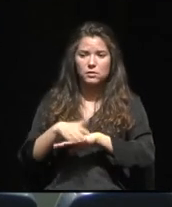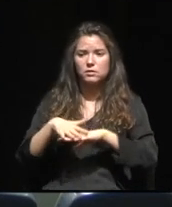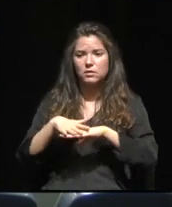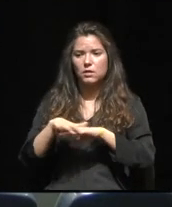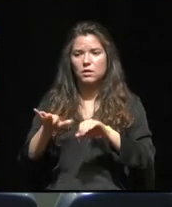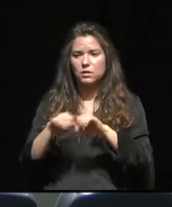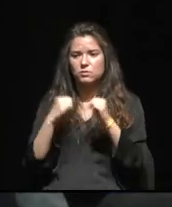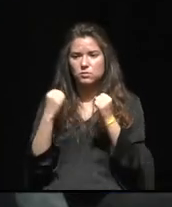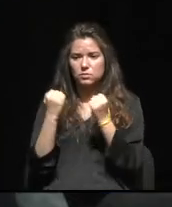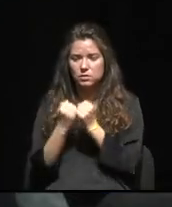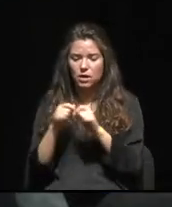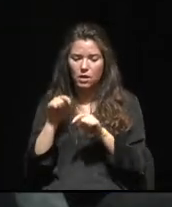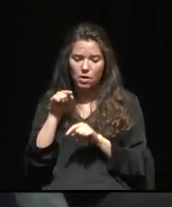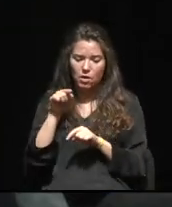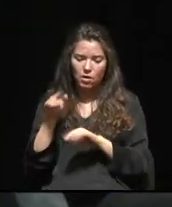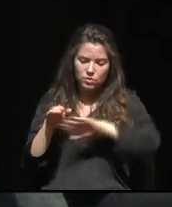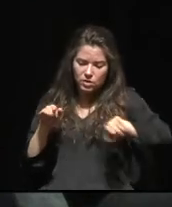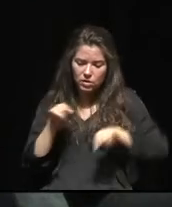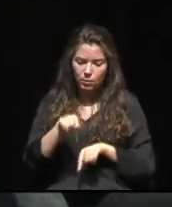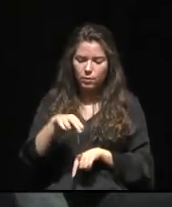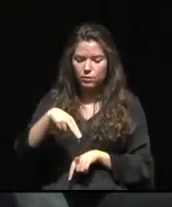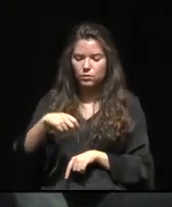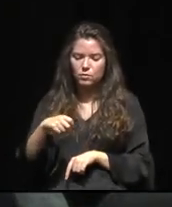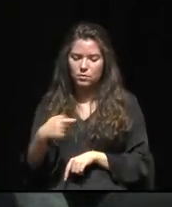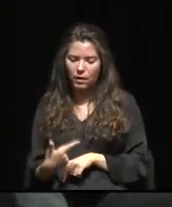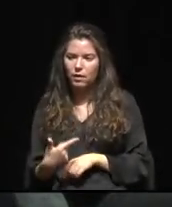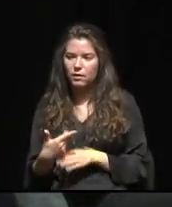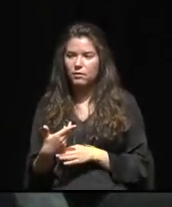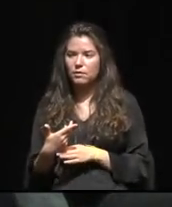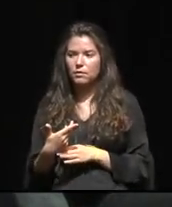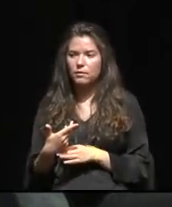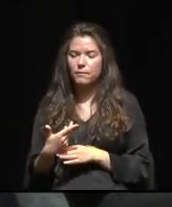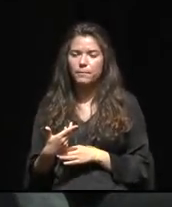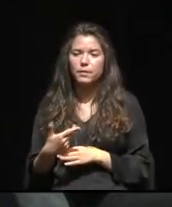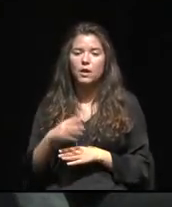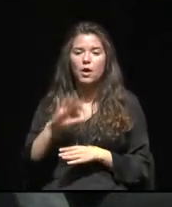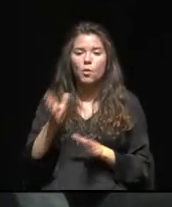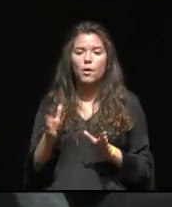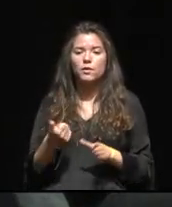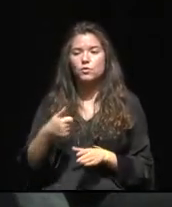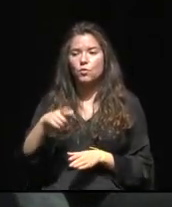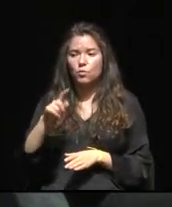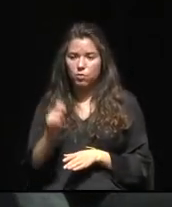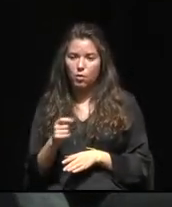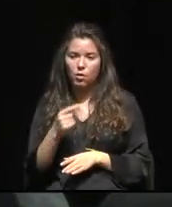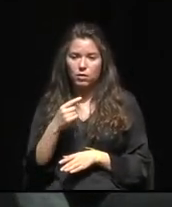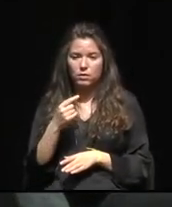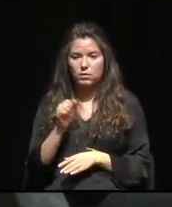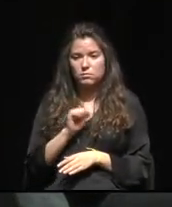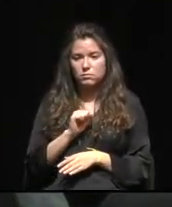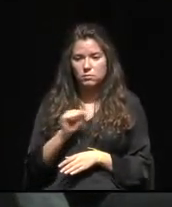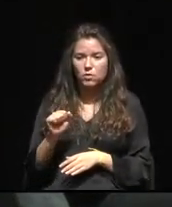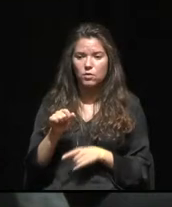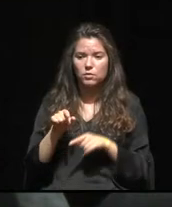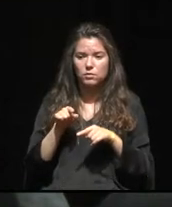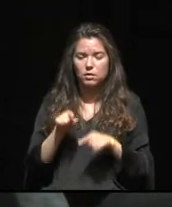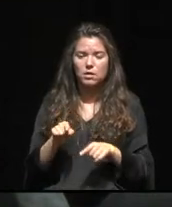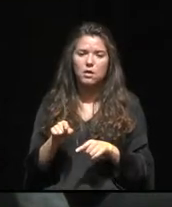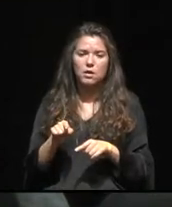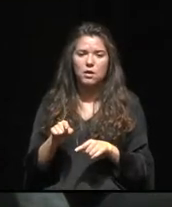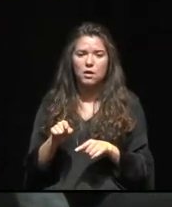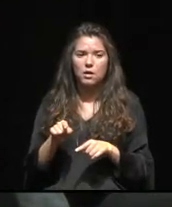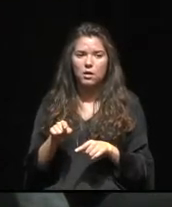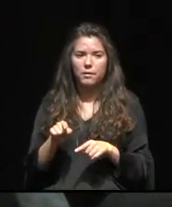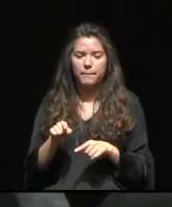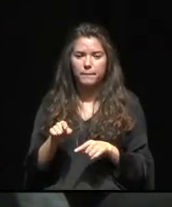à internet ao esquerda.net eh e portanto o bloco condenou Rei adamente as as acusações